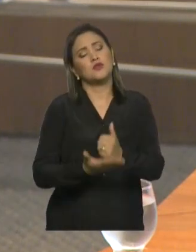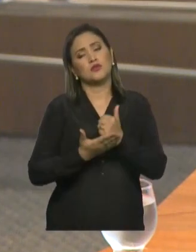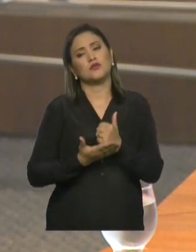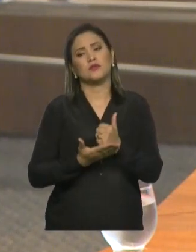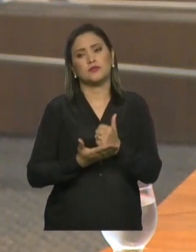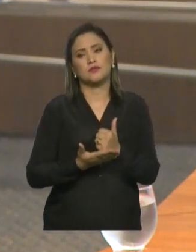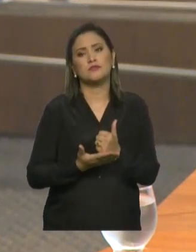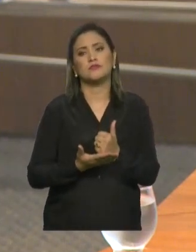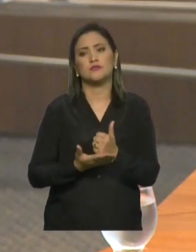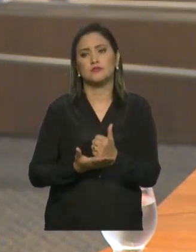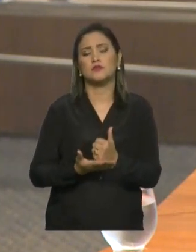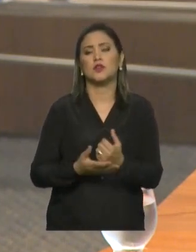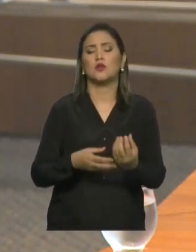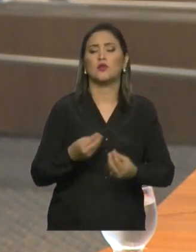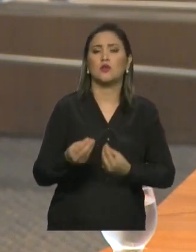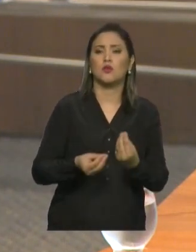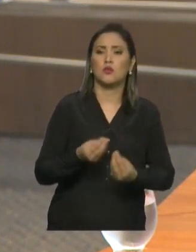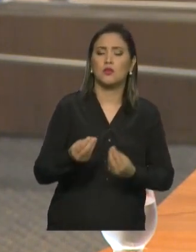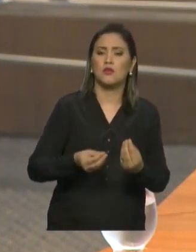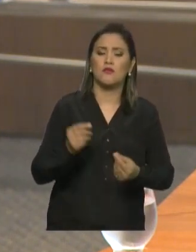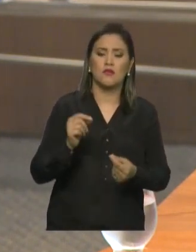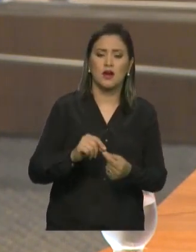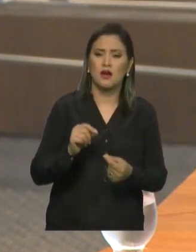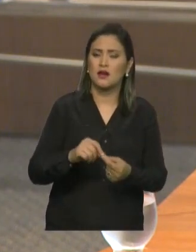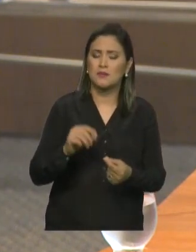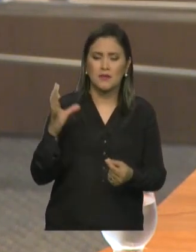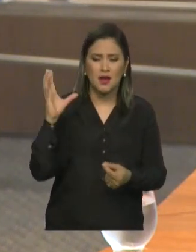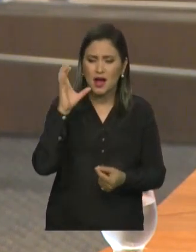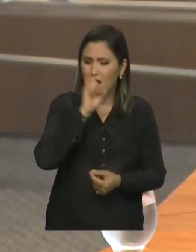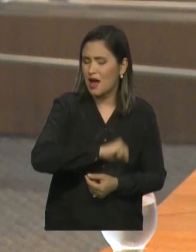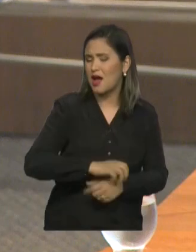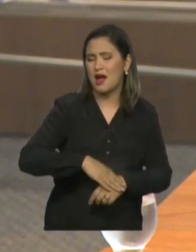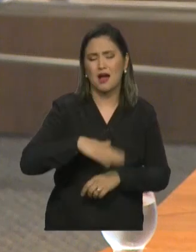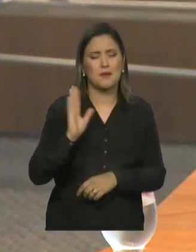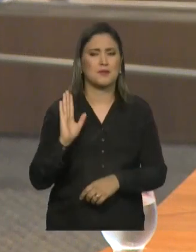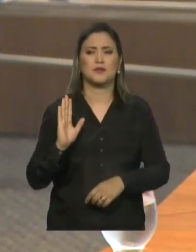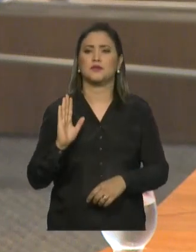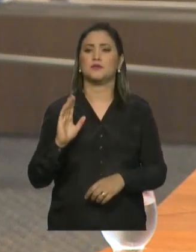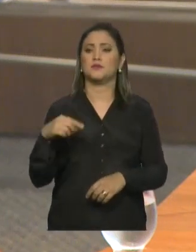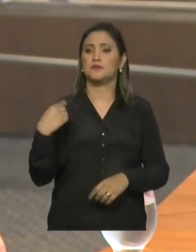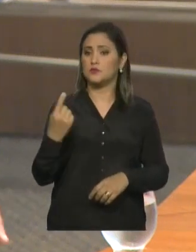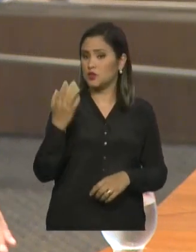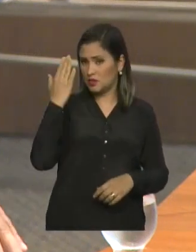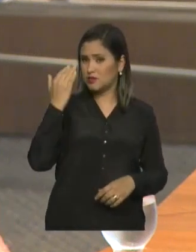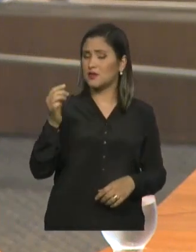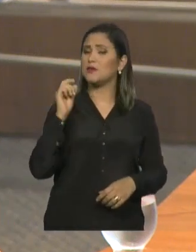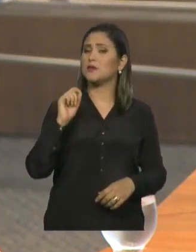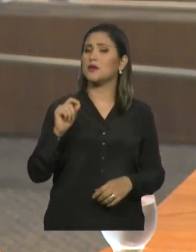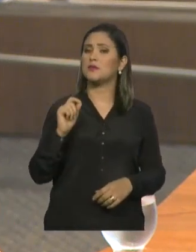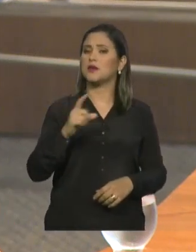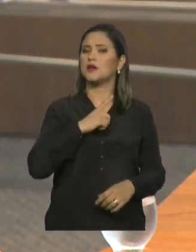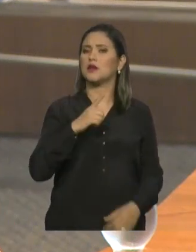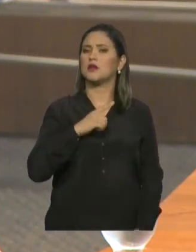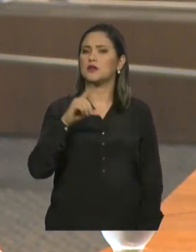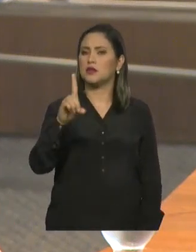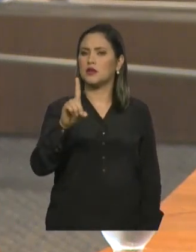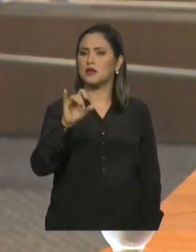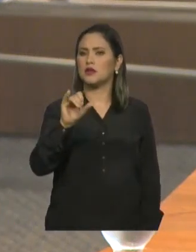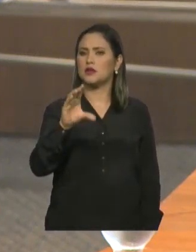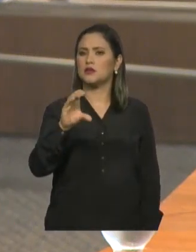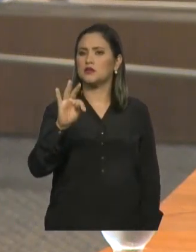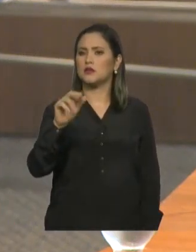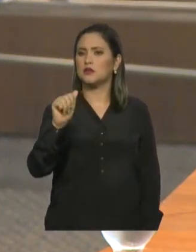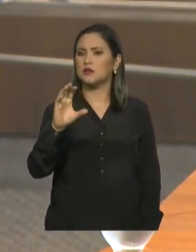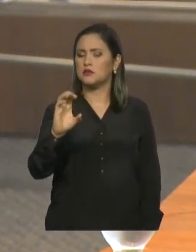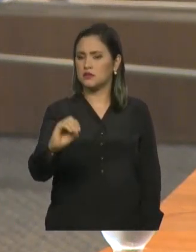possa ser feita o mais rápido possível. Nós sabemos que aqui tem uma licitação, só para concluir, senhor presidente, tem